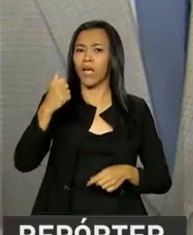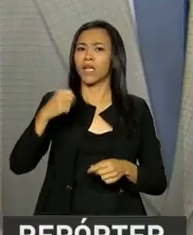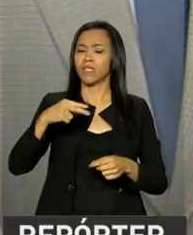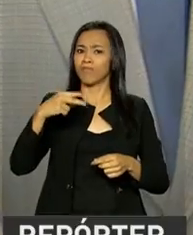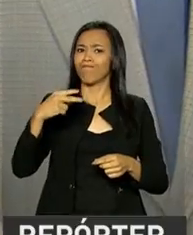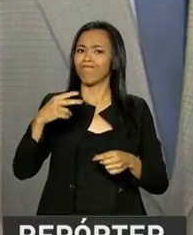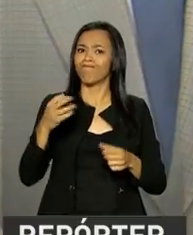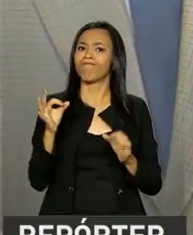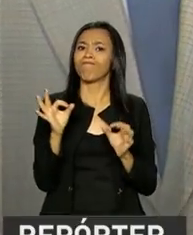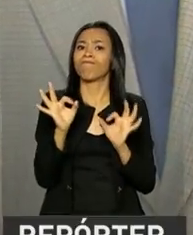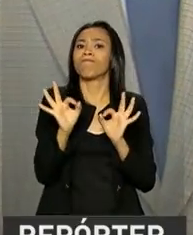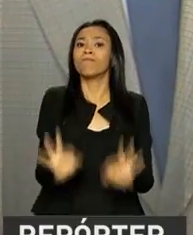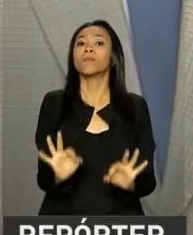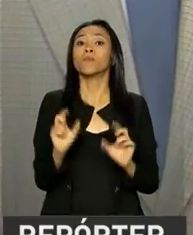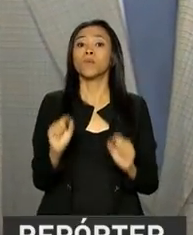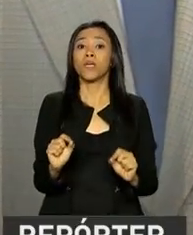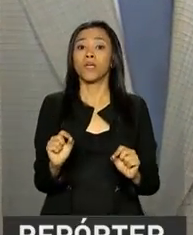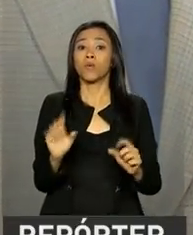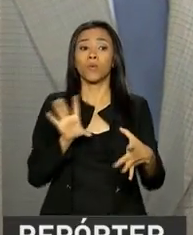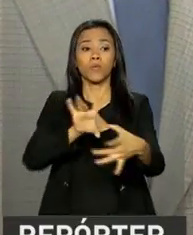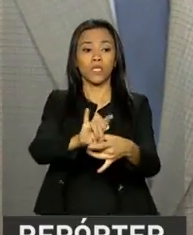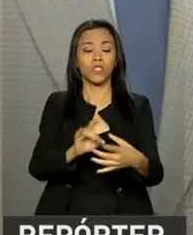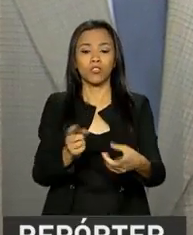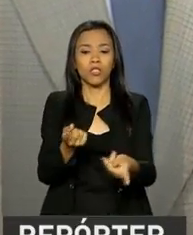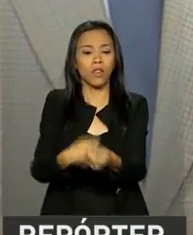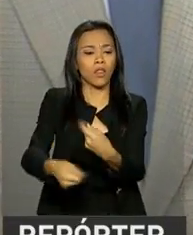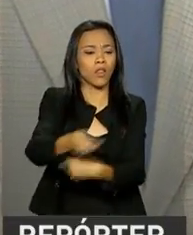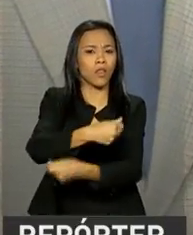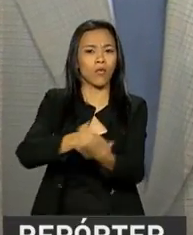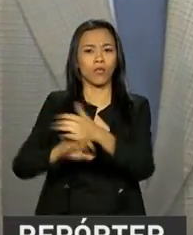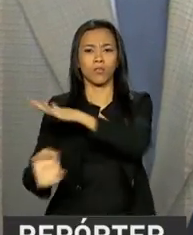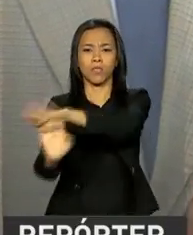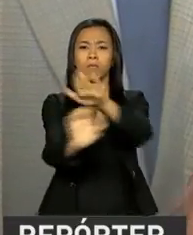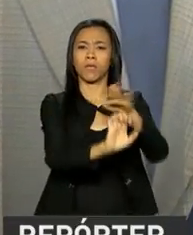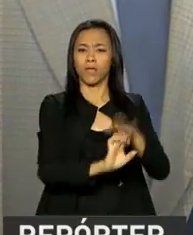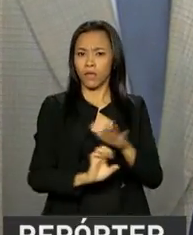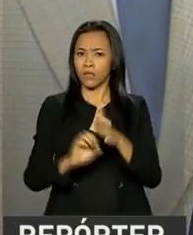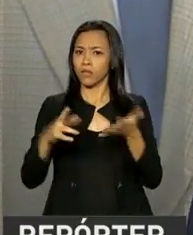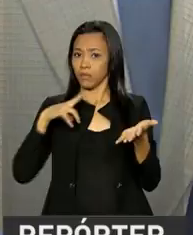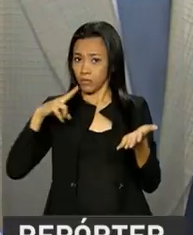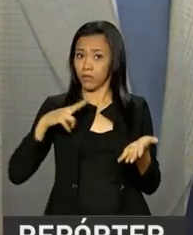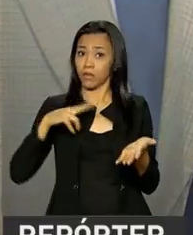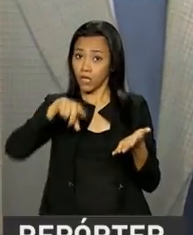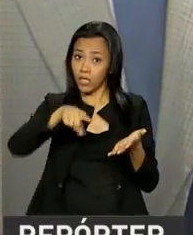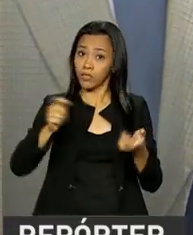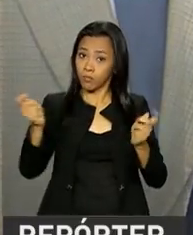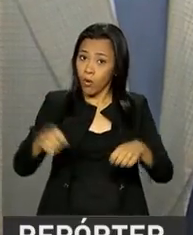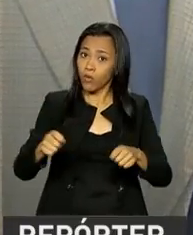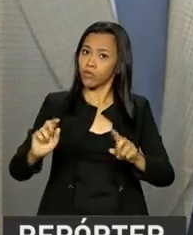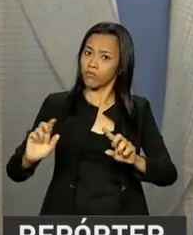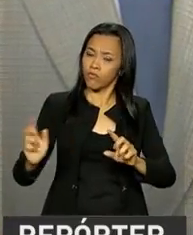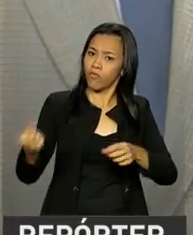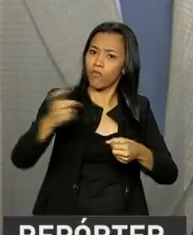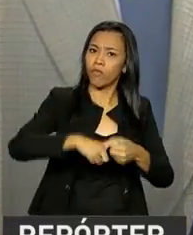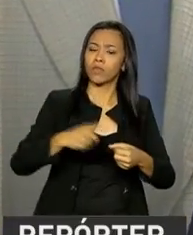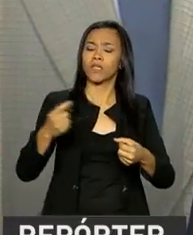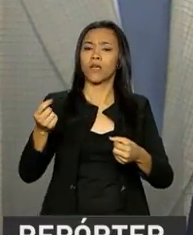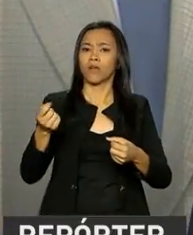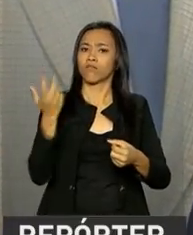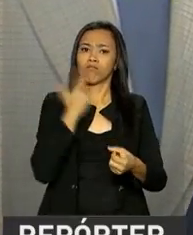o ambiente de negócios para o setor privado de forma que ele possa retomar sua vocação natural